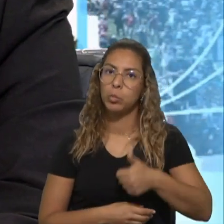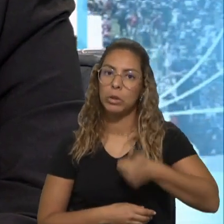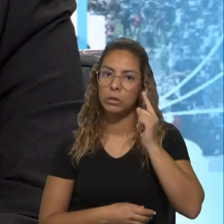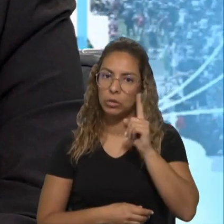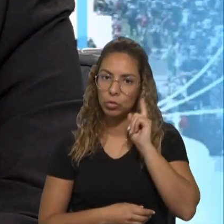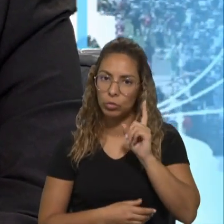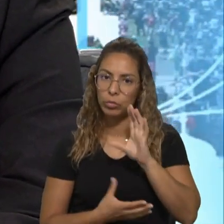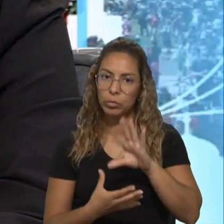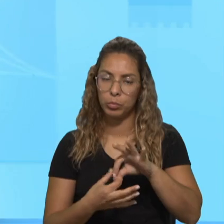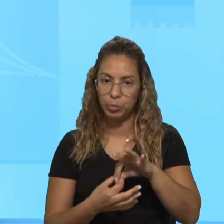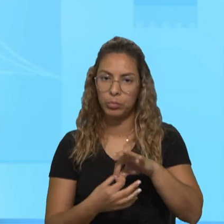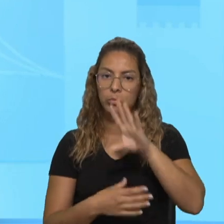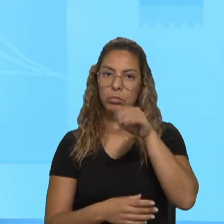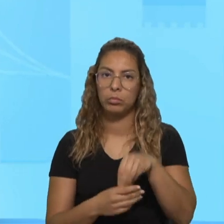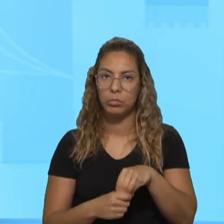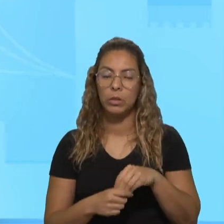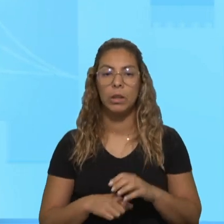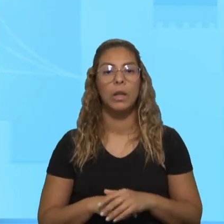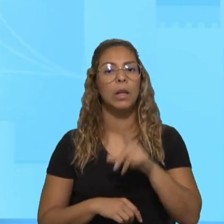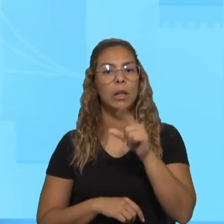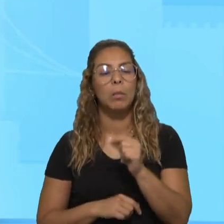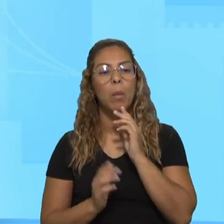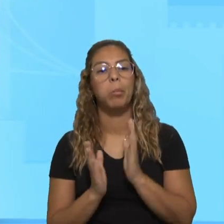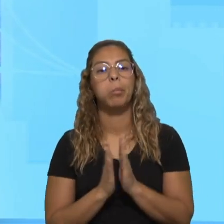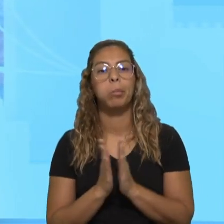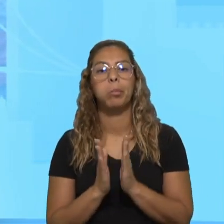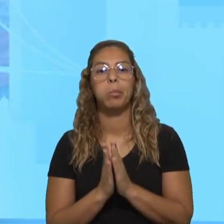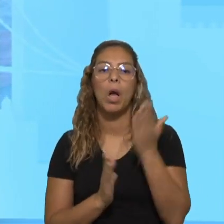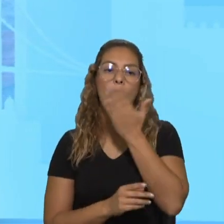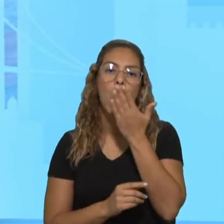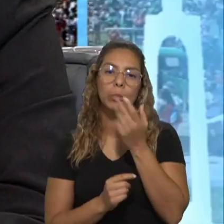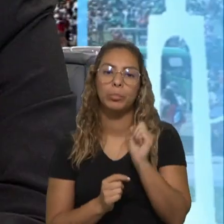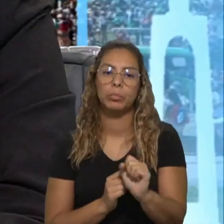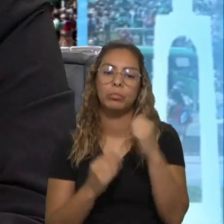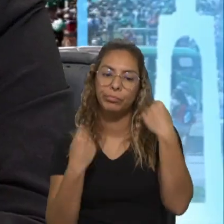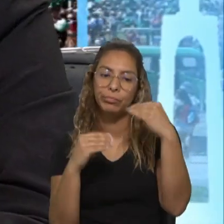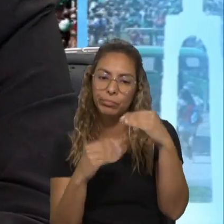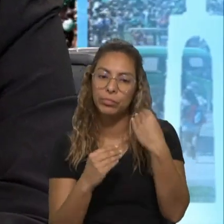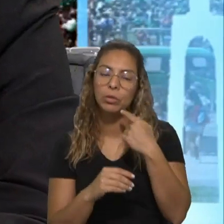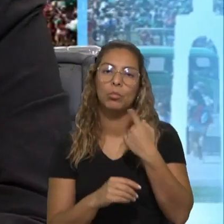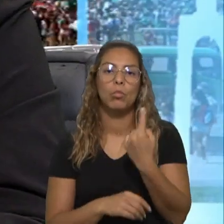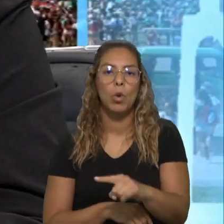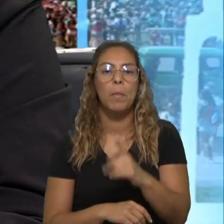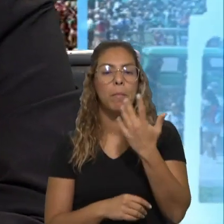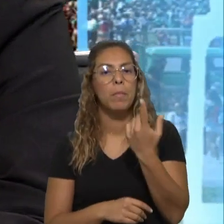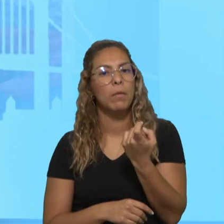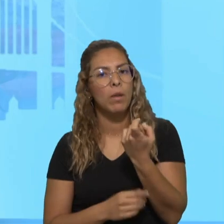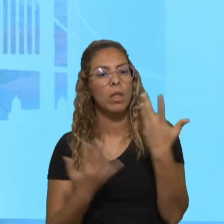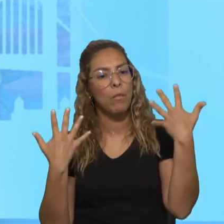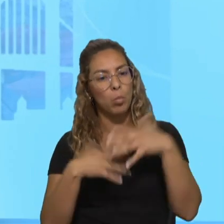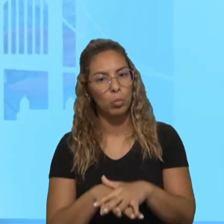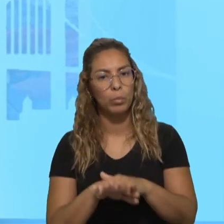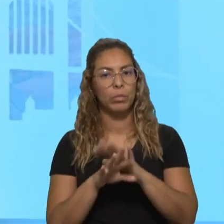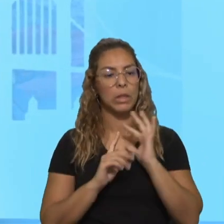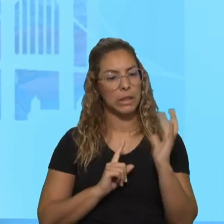vida, porque a catequese dá-se durante um bocadinho, não é? Reza-se um bocadinho, vai-se rezando alguns mistérios do terço. Mas a própria envolvência também é um bom motivo.